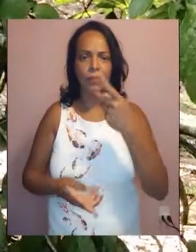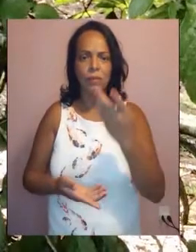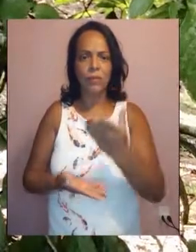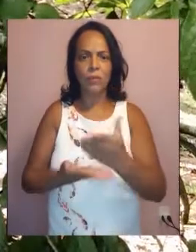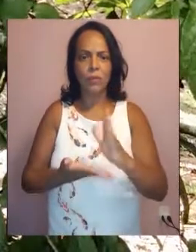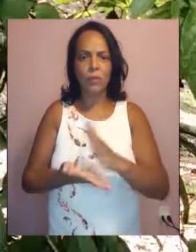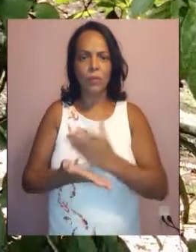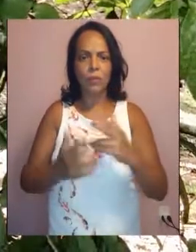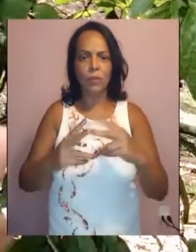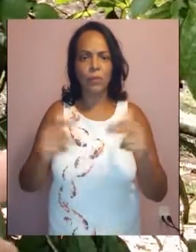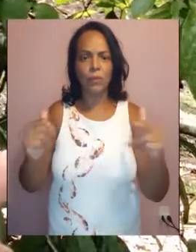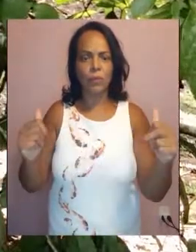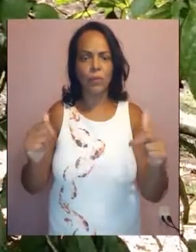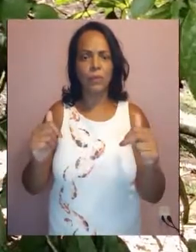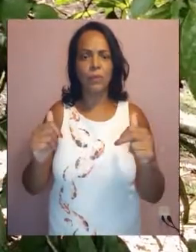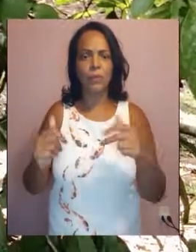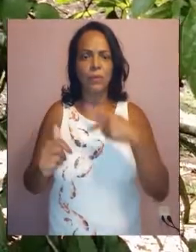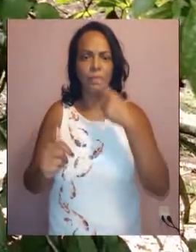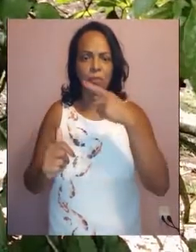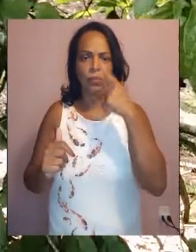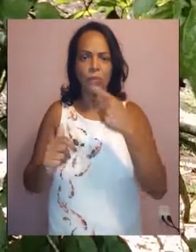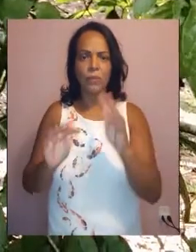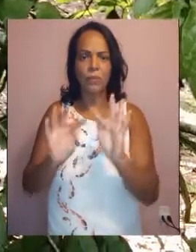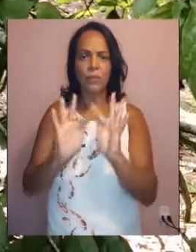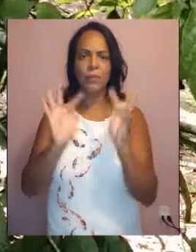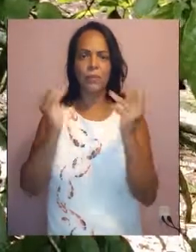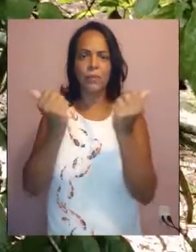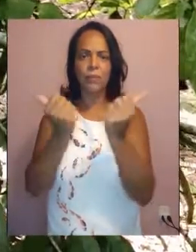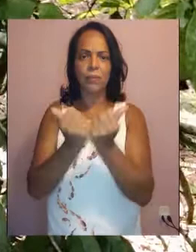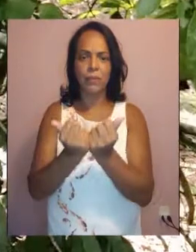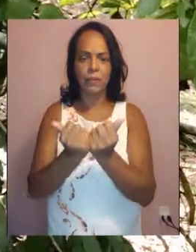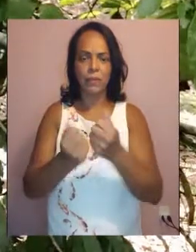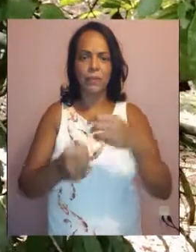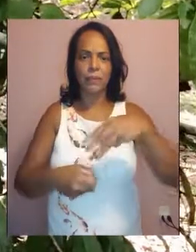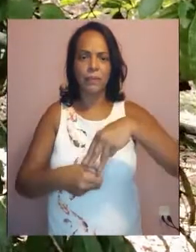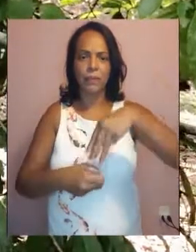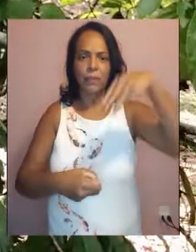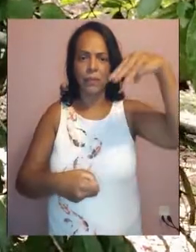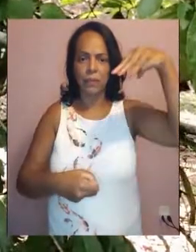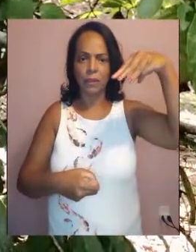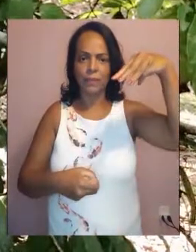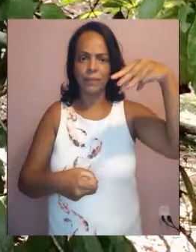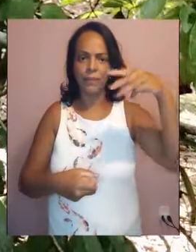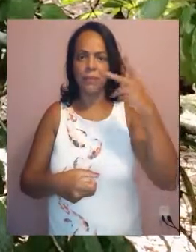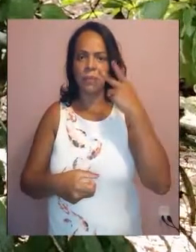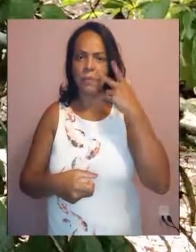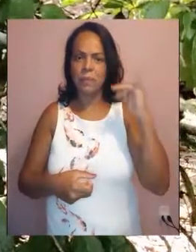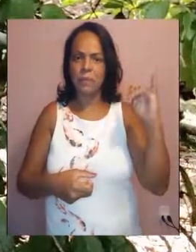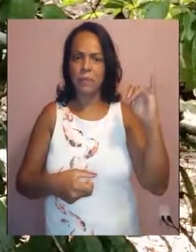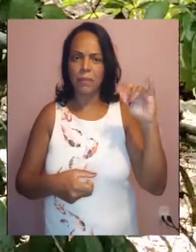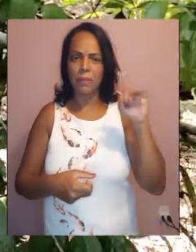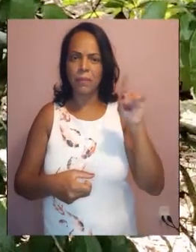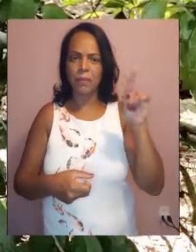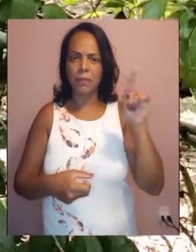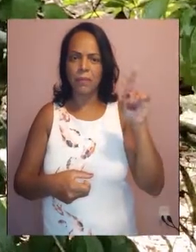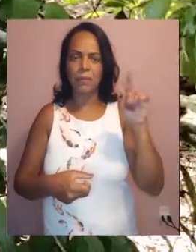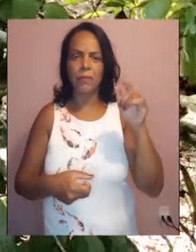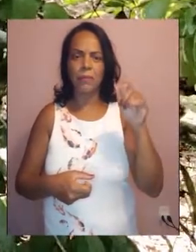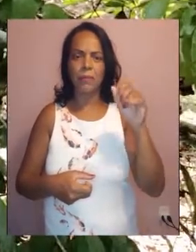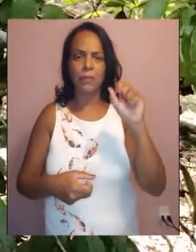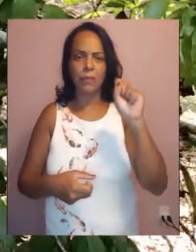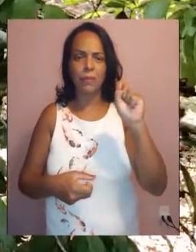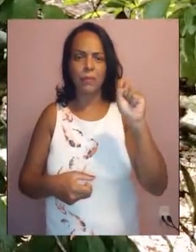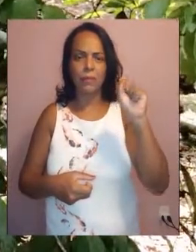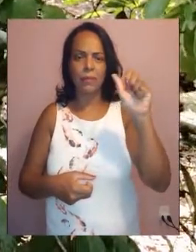o aspecto familiar. Olha, do pai dele, o seu Sanches,